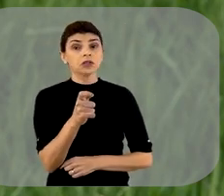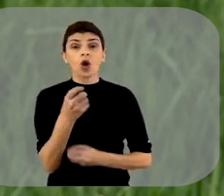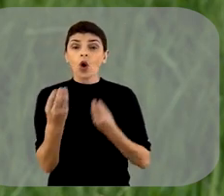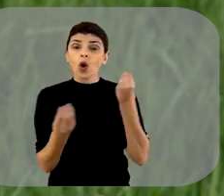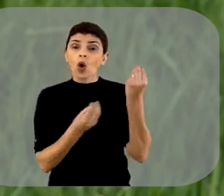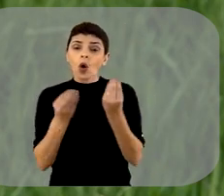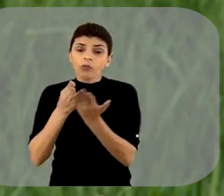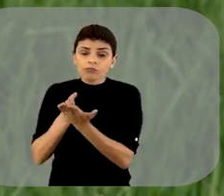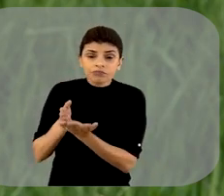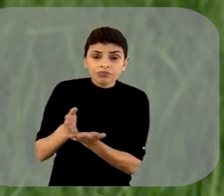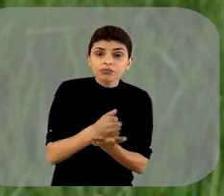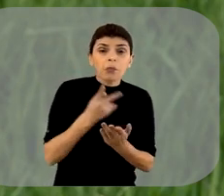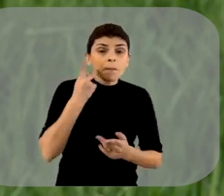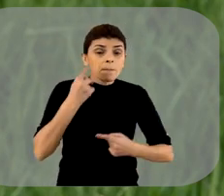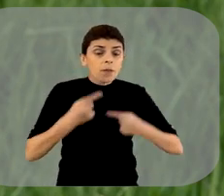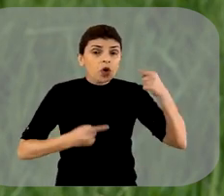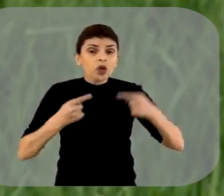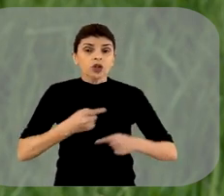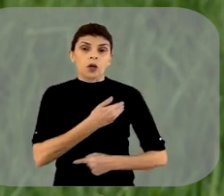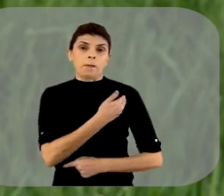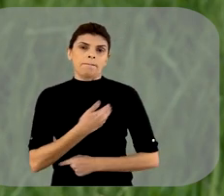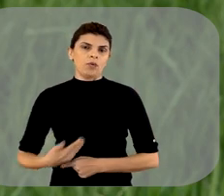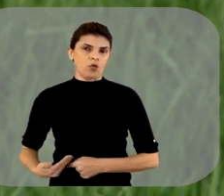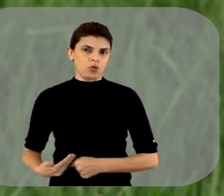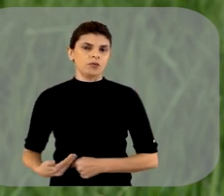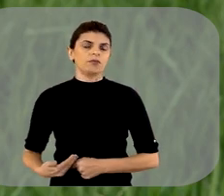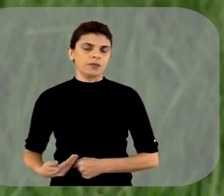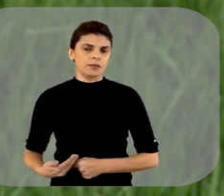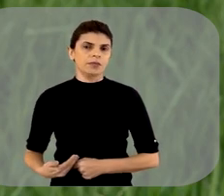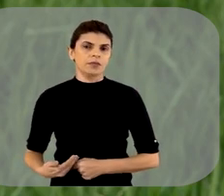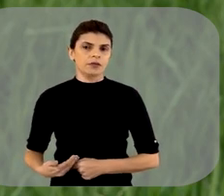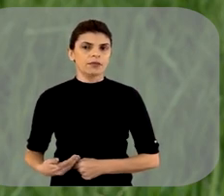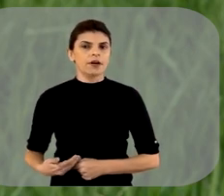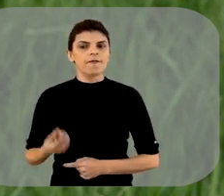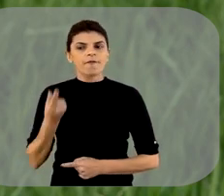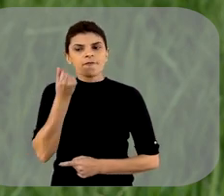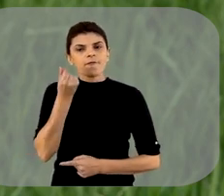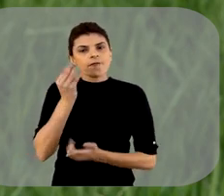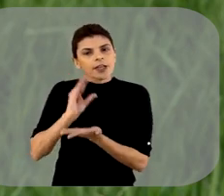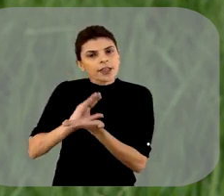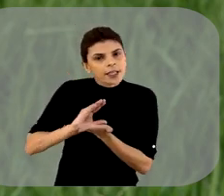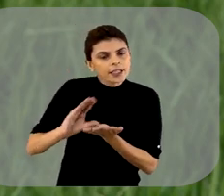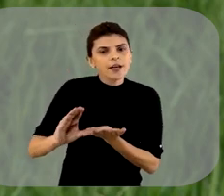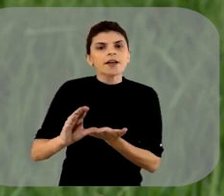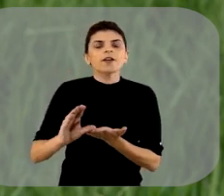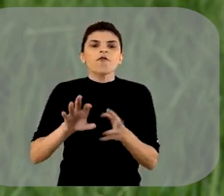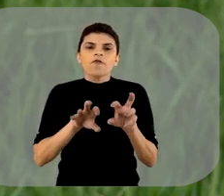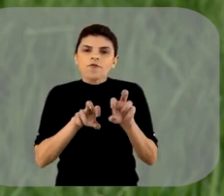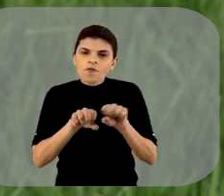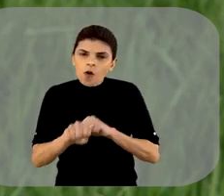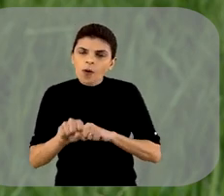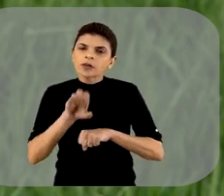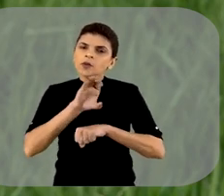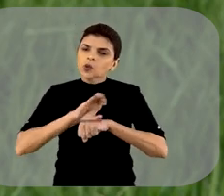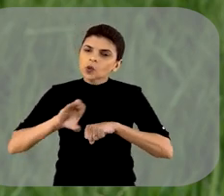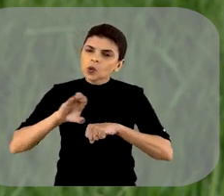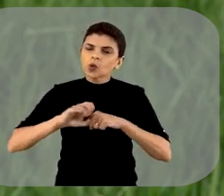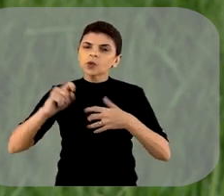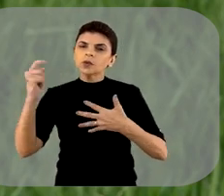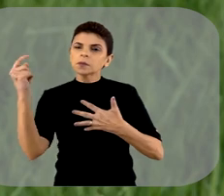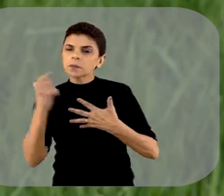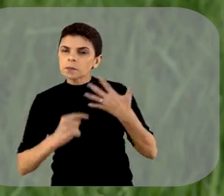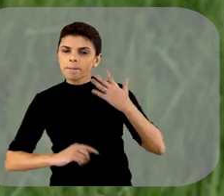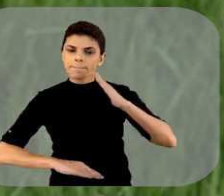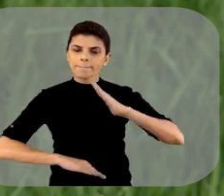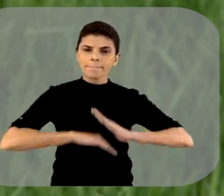encaminhar isso como uma política pública, né? Então, de financiamento, de formação continuada, né? De